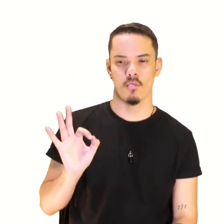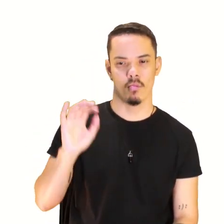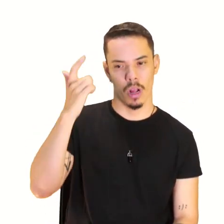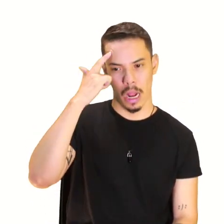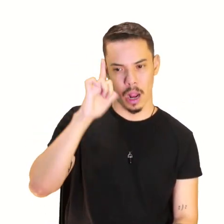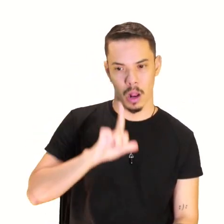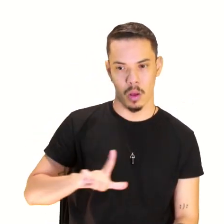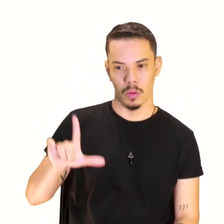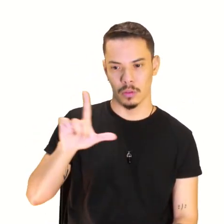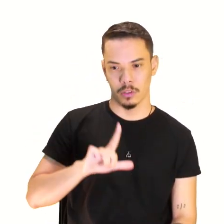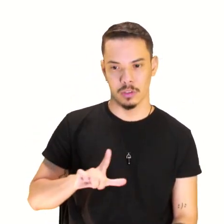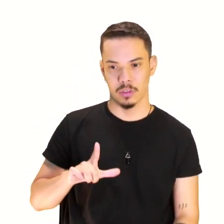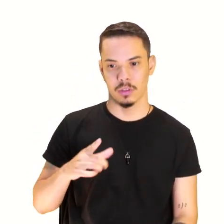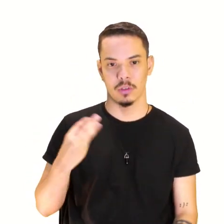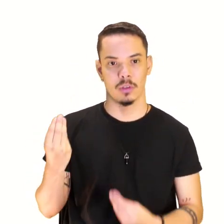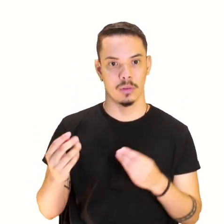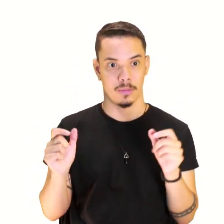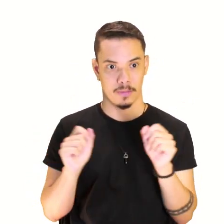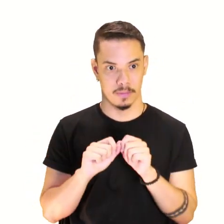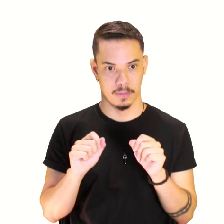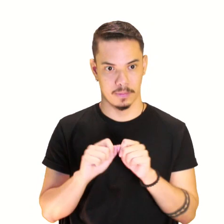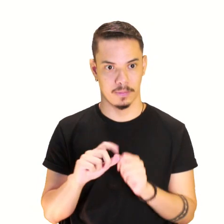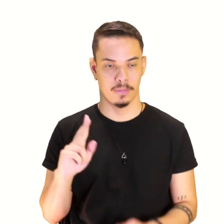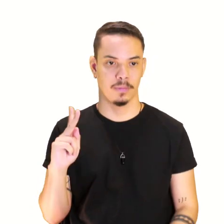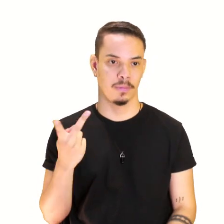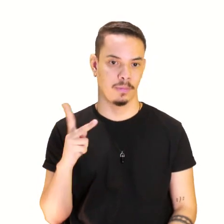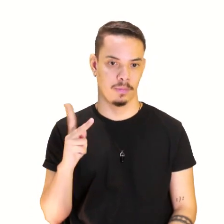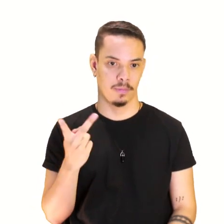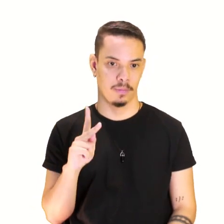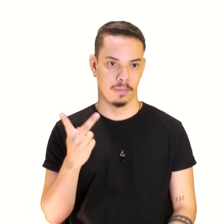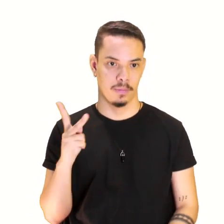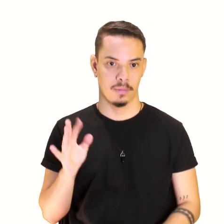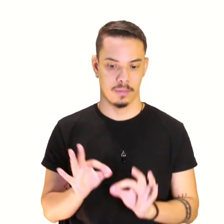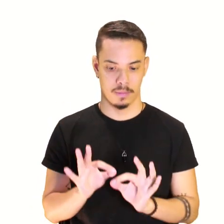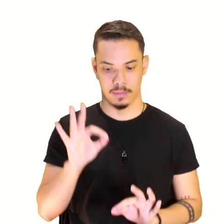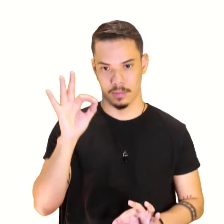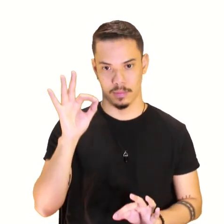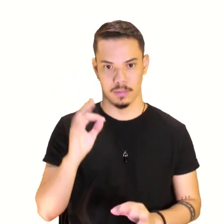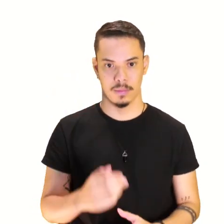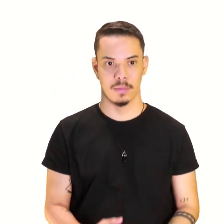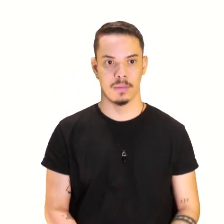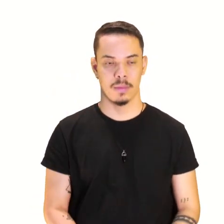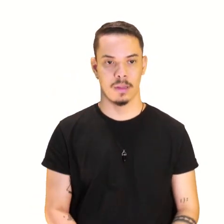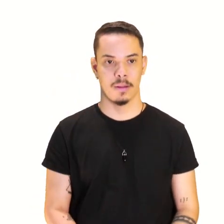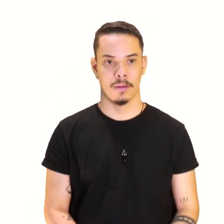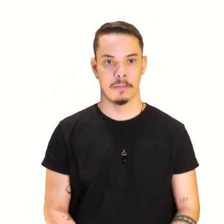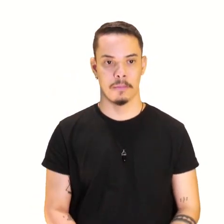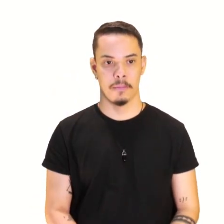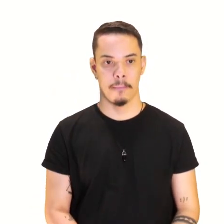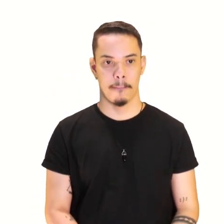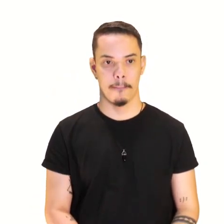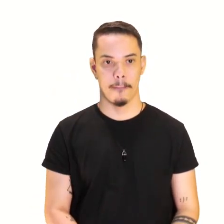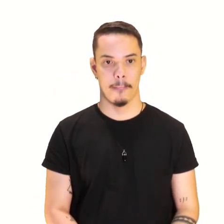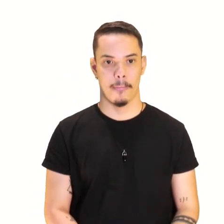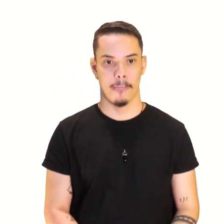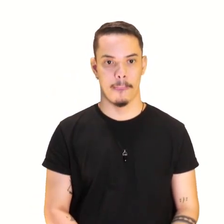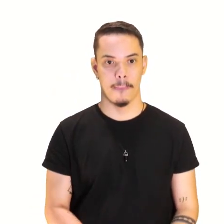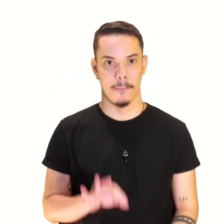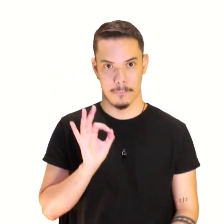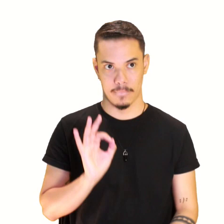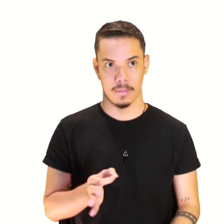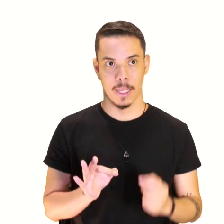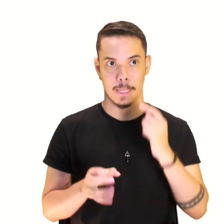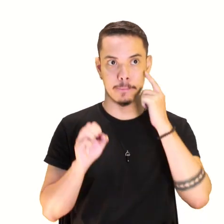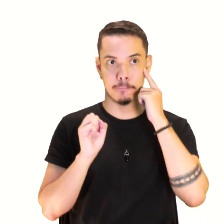nossa proporção. Então o H Que é a altura. A altura. A gente pode fazer altura com altura? É. Tanto faz, tá? Se a gente usar,